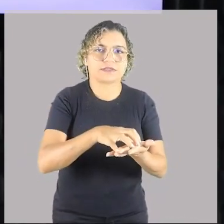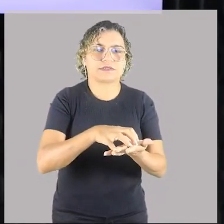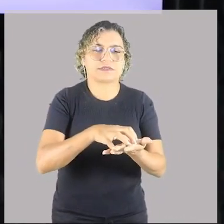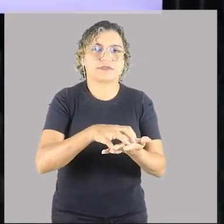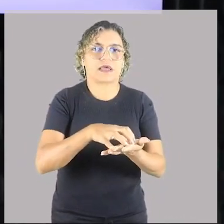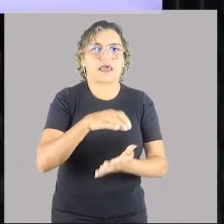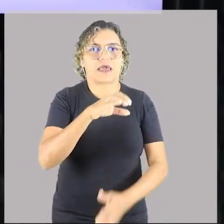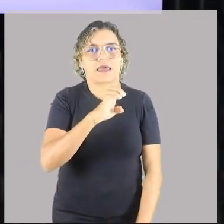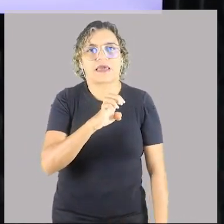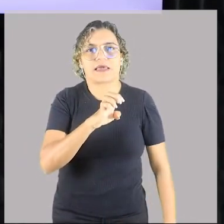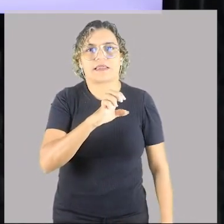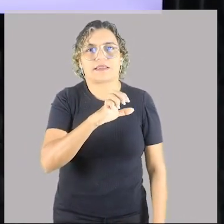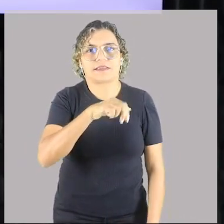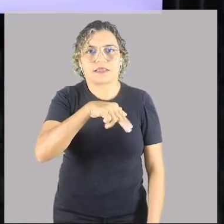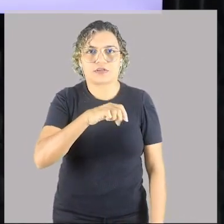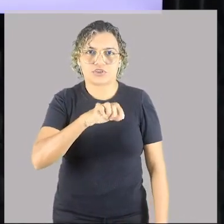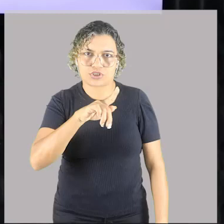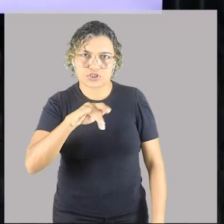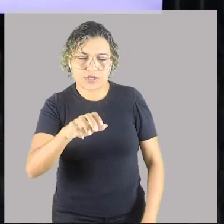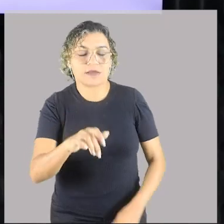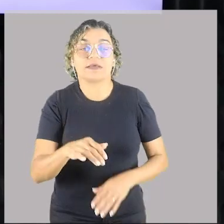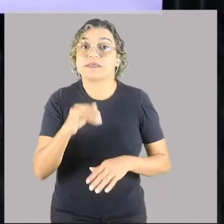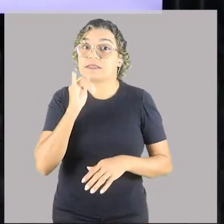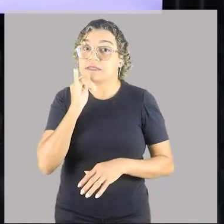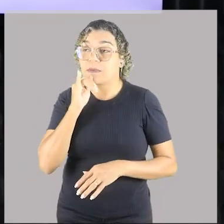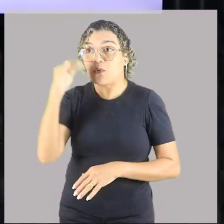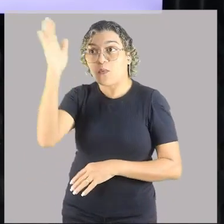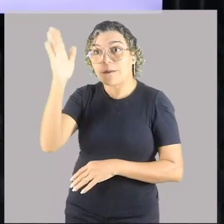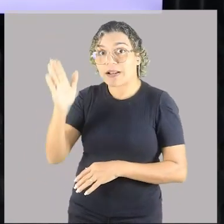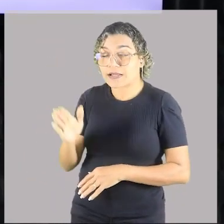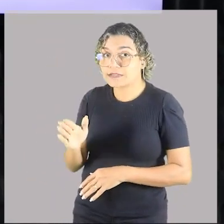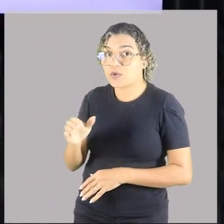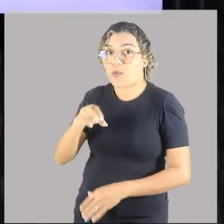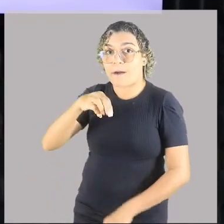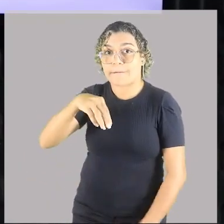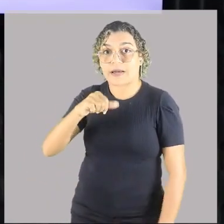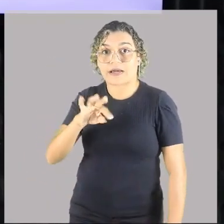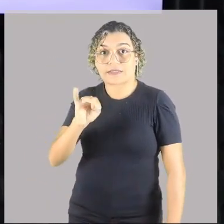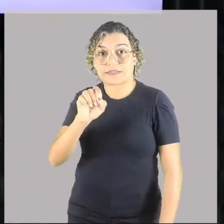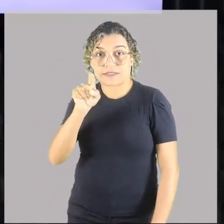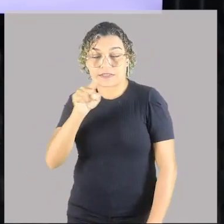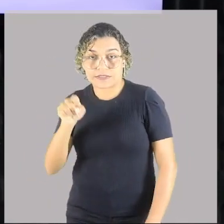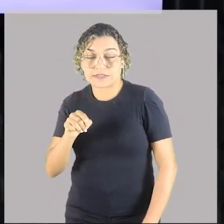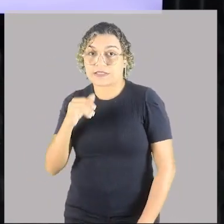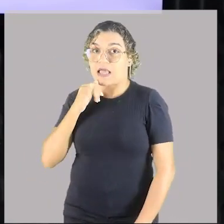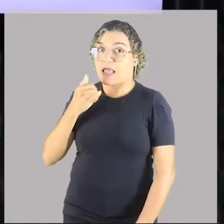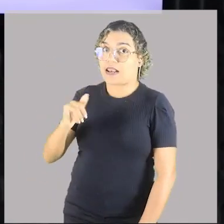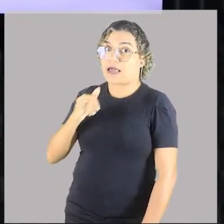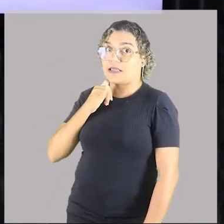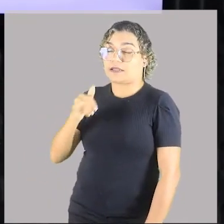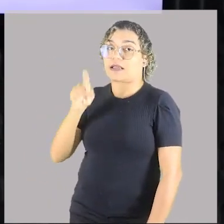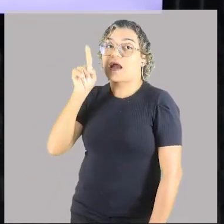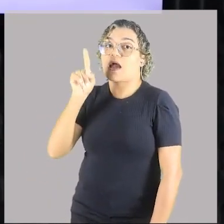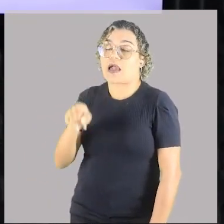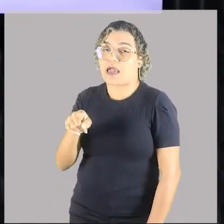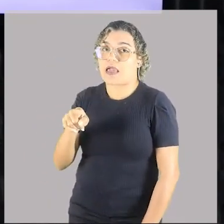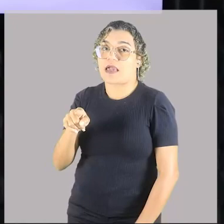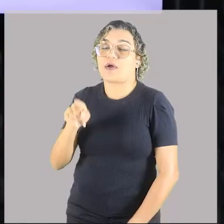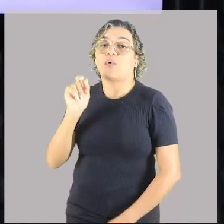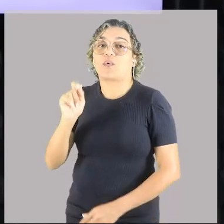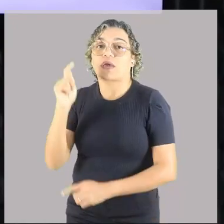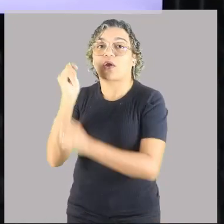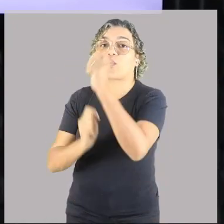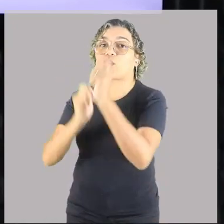elétrica. Exemplo, no Brasil, a nossa matriz, veja só, elétrica é justamente das